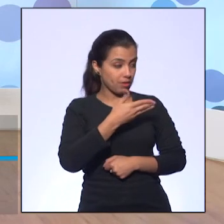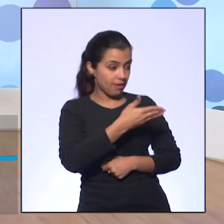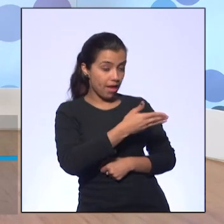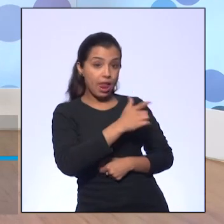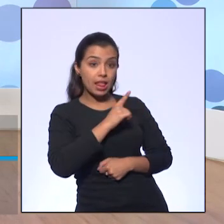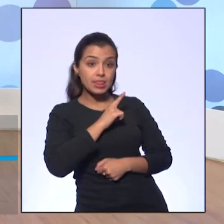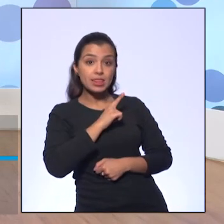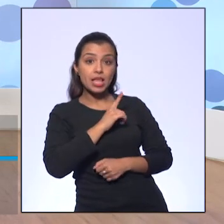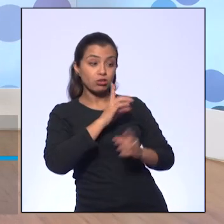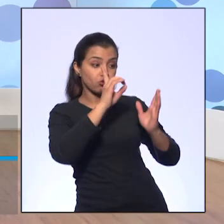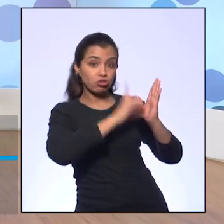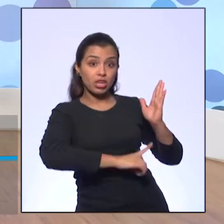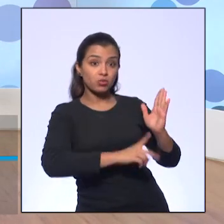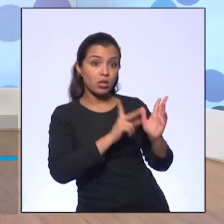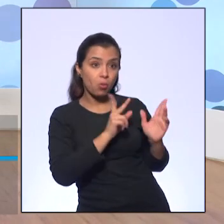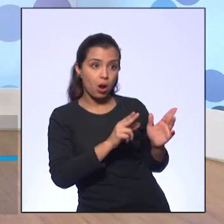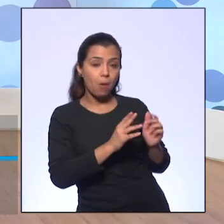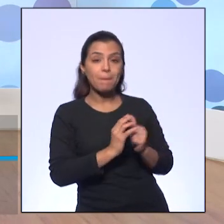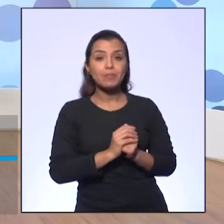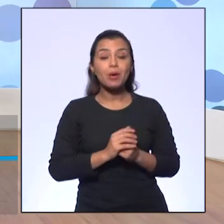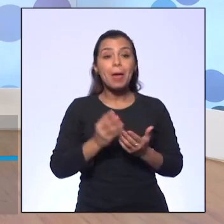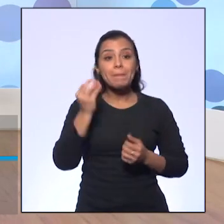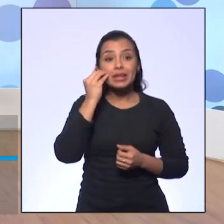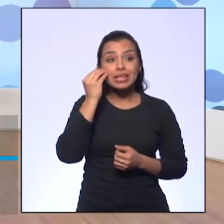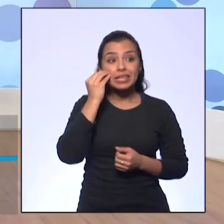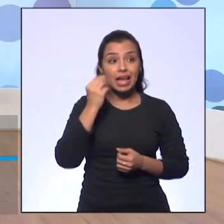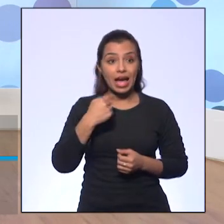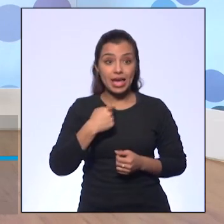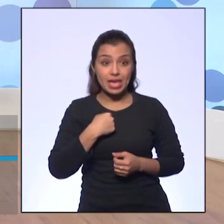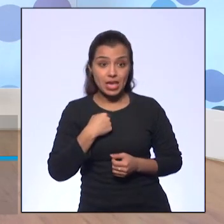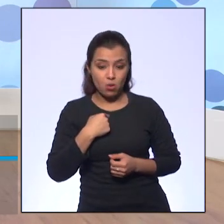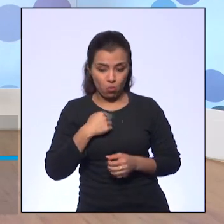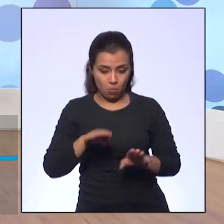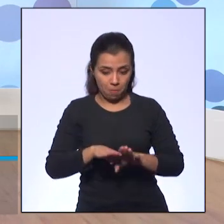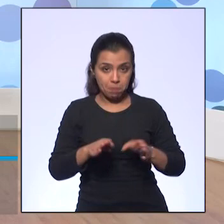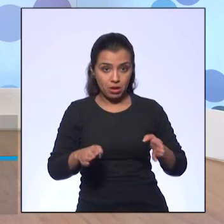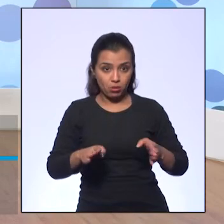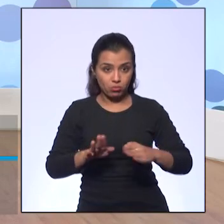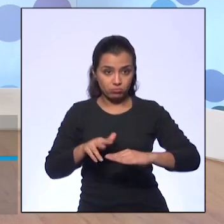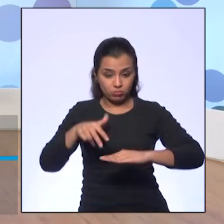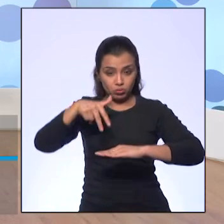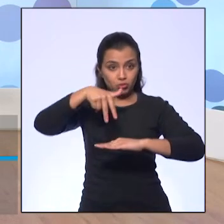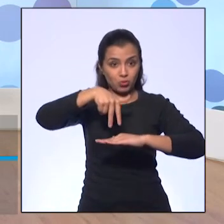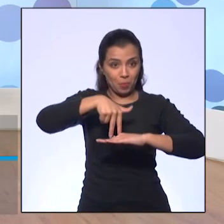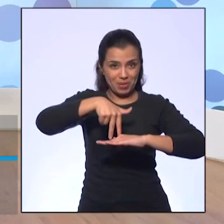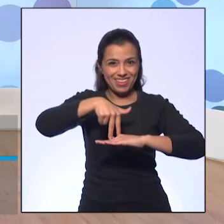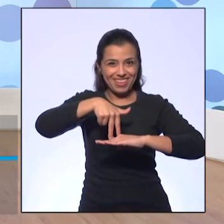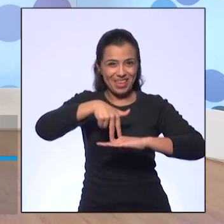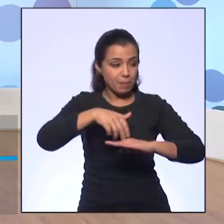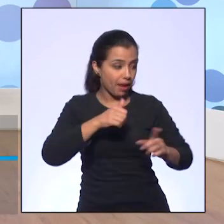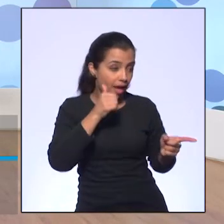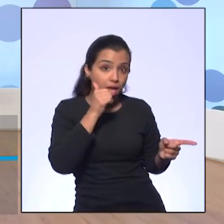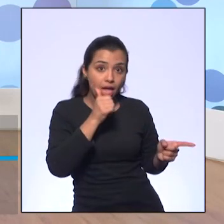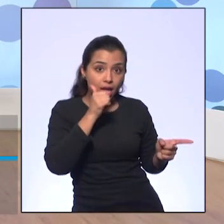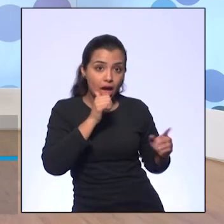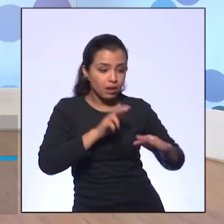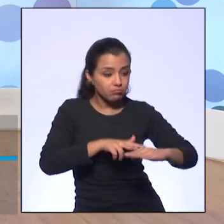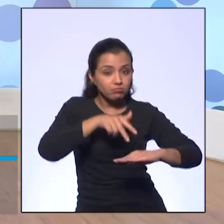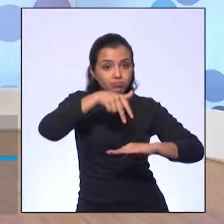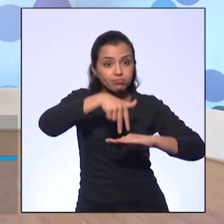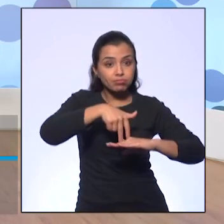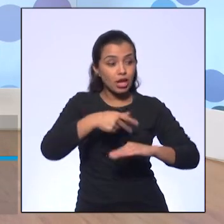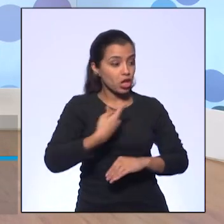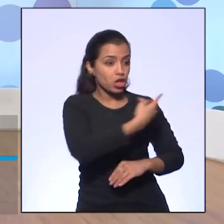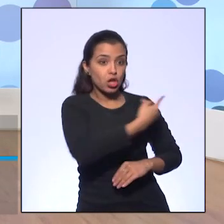que seria a equidade? De alguma forma, eu com este banco, levar para ela conseguir tocar nesse ponto aqui em